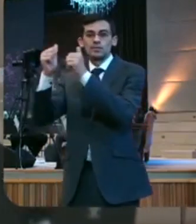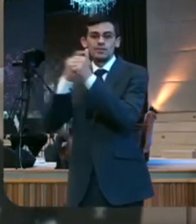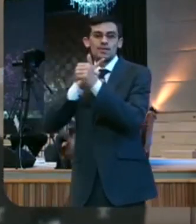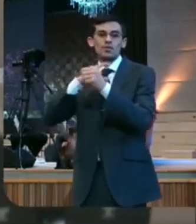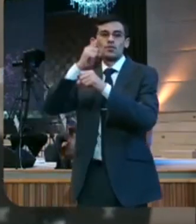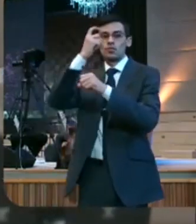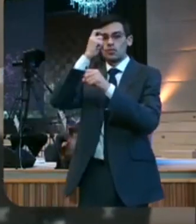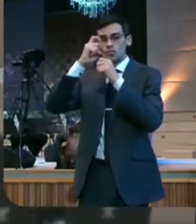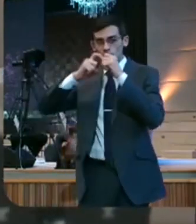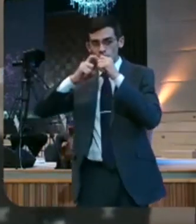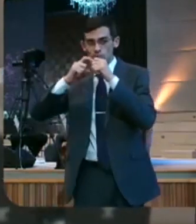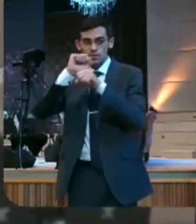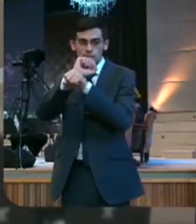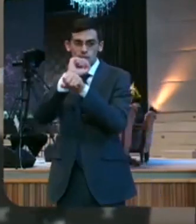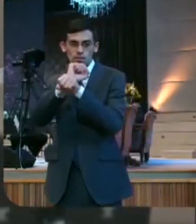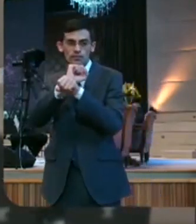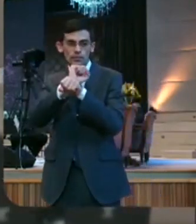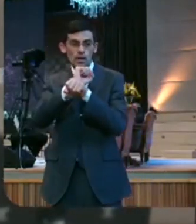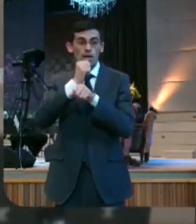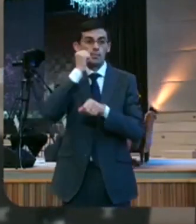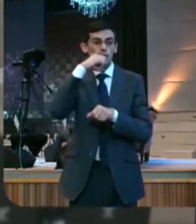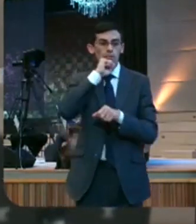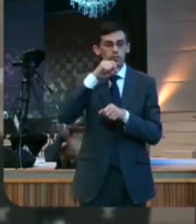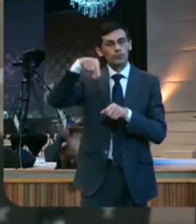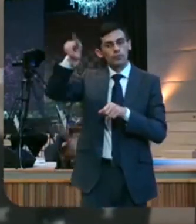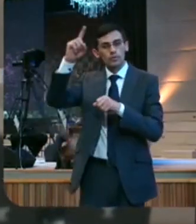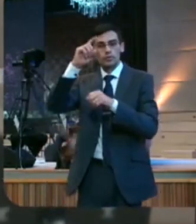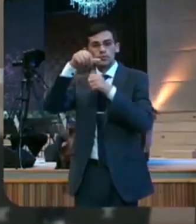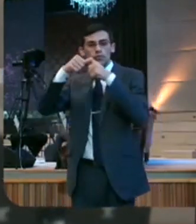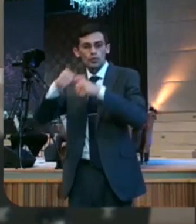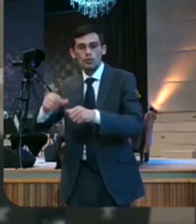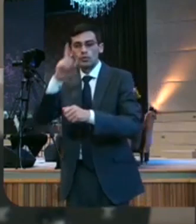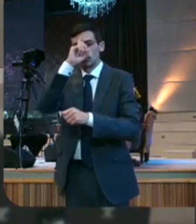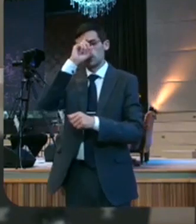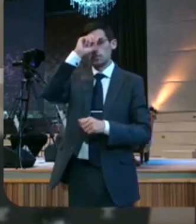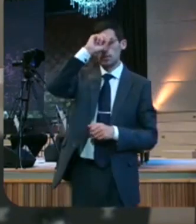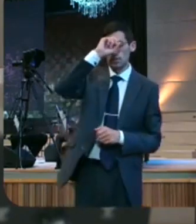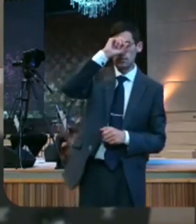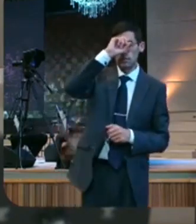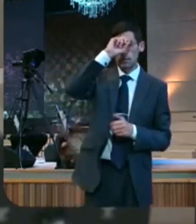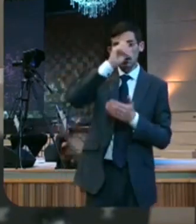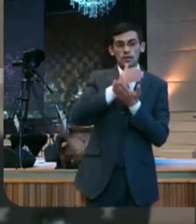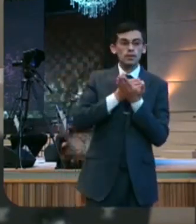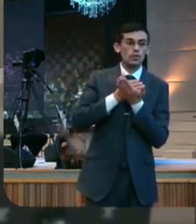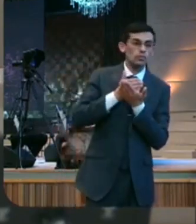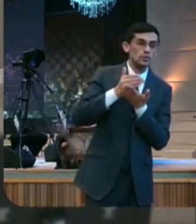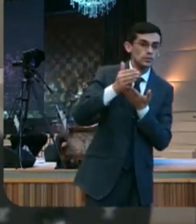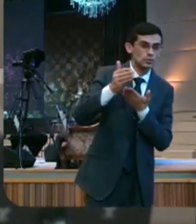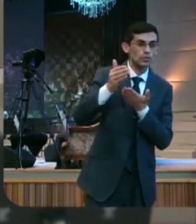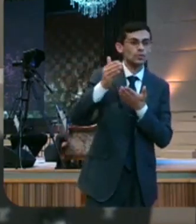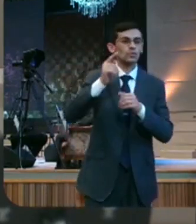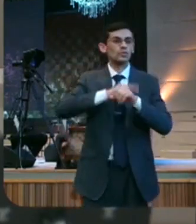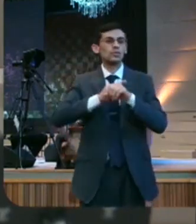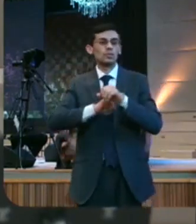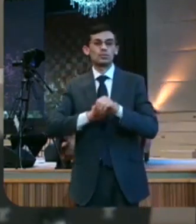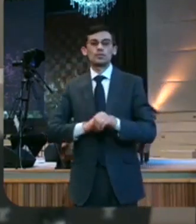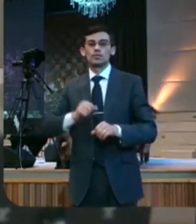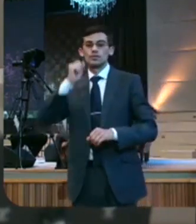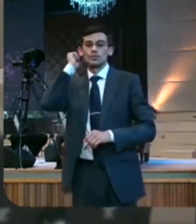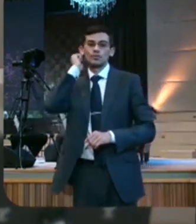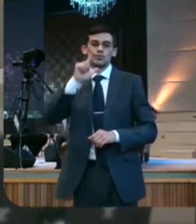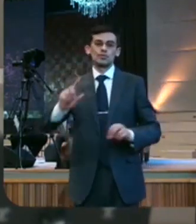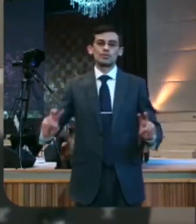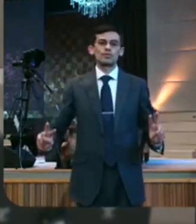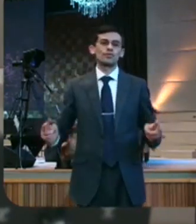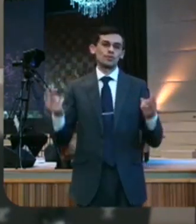internada, ficou um tempo lá num hospital psiquiátrico, e dali começou um tempo de soluções no